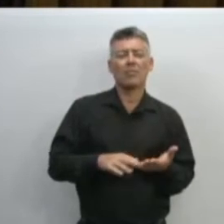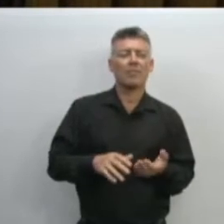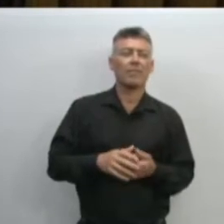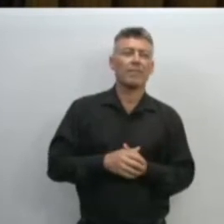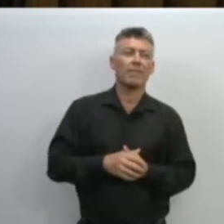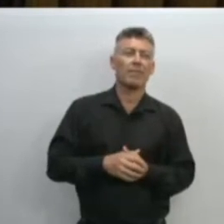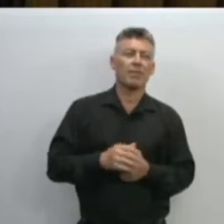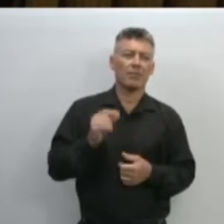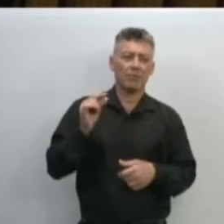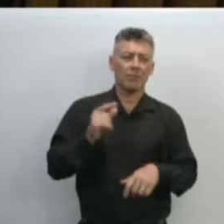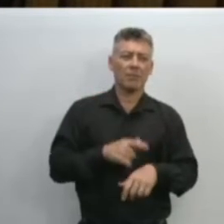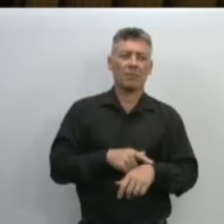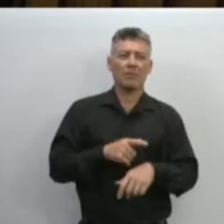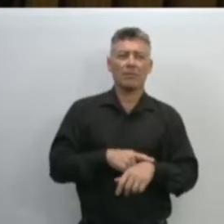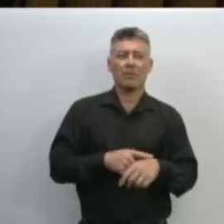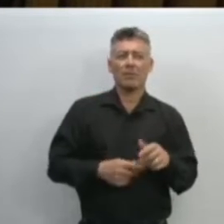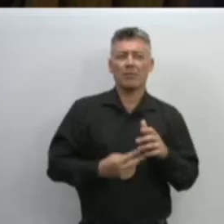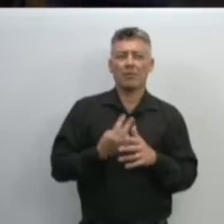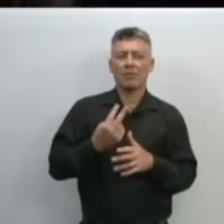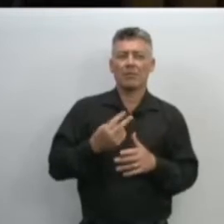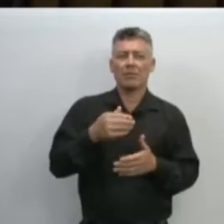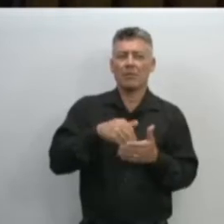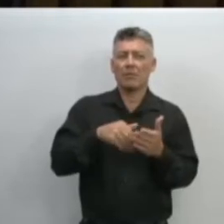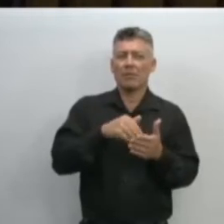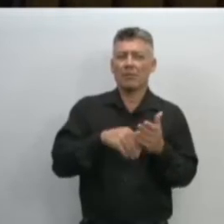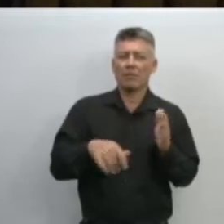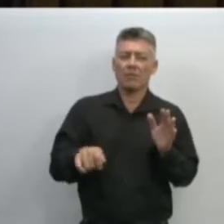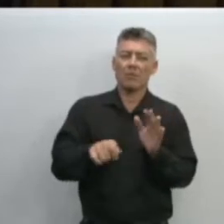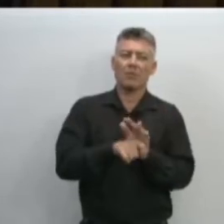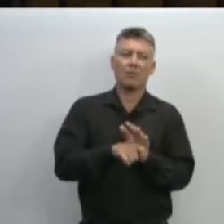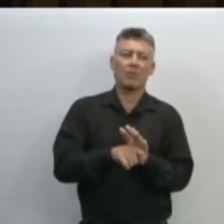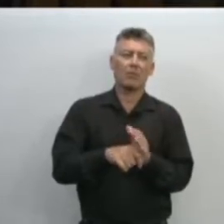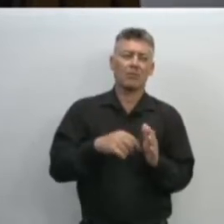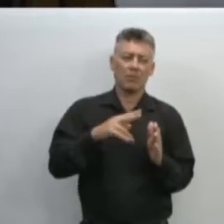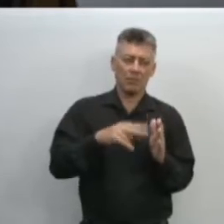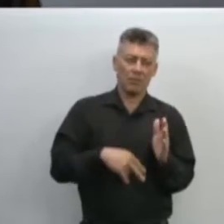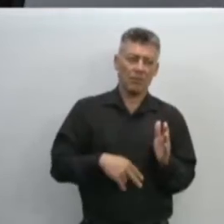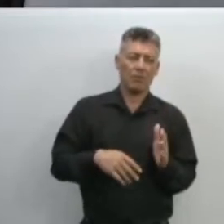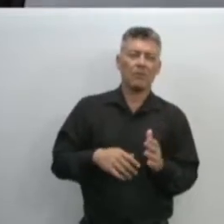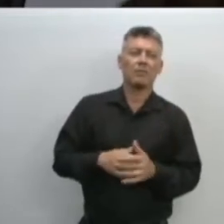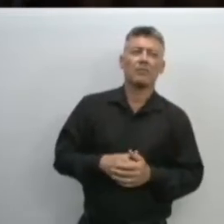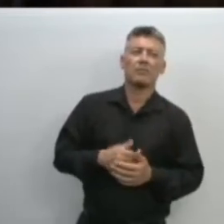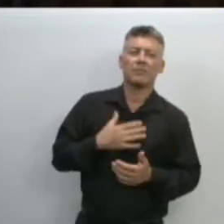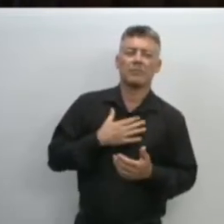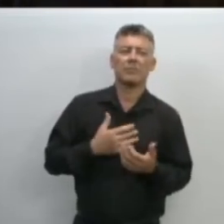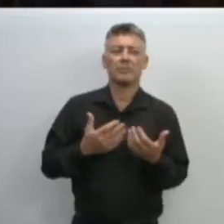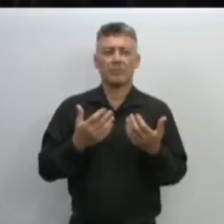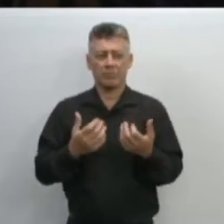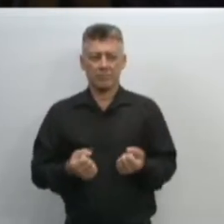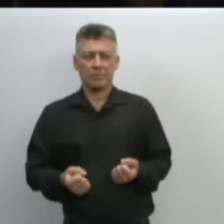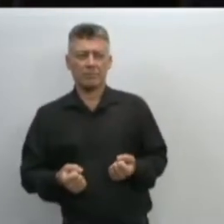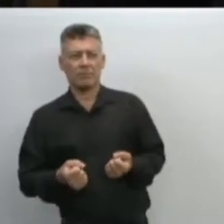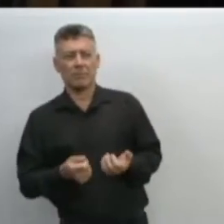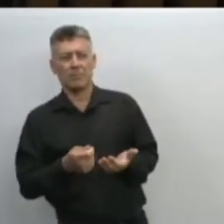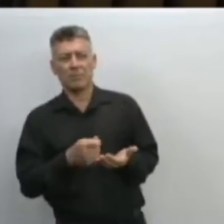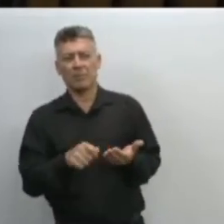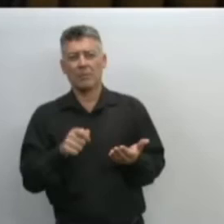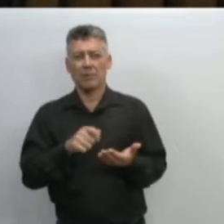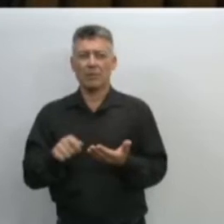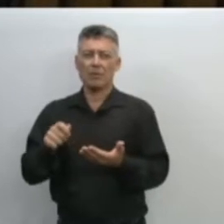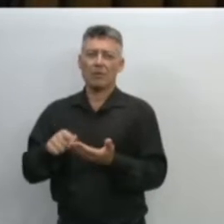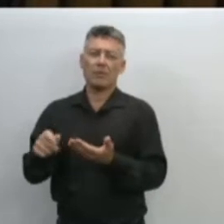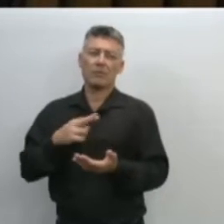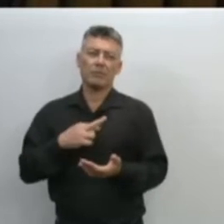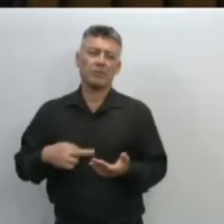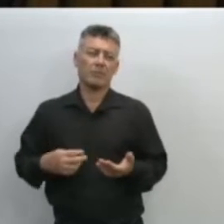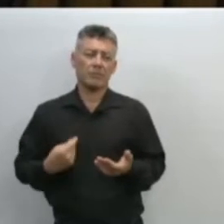para o pequeno expediente, a seguir a segunda secretária fez a leitura da ata da sessão anterior, a qual é aprovada por unanimidade dos votos dos senhores vereadores